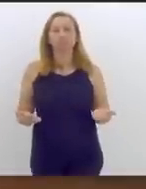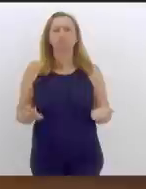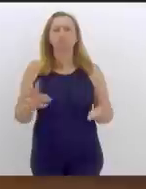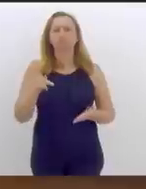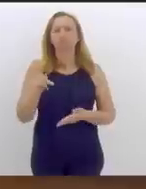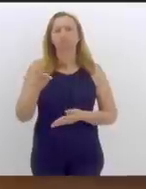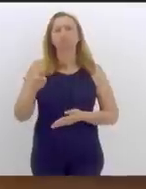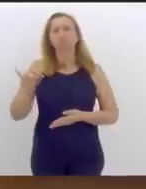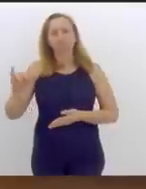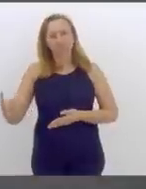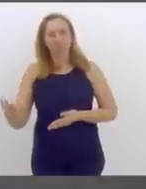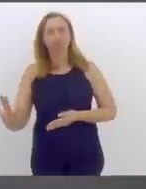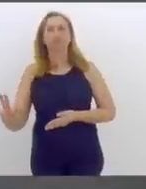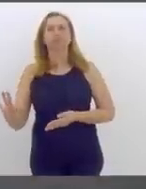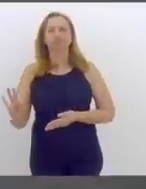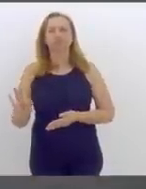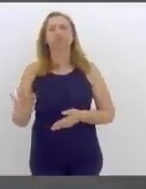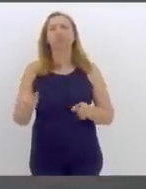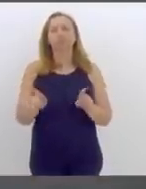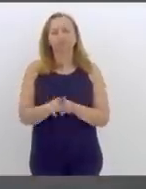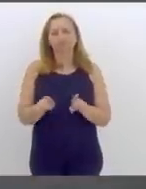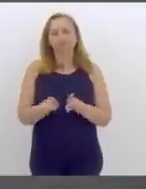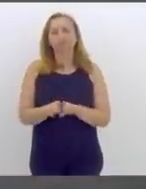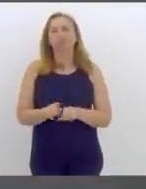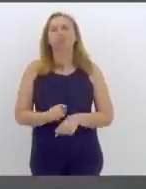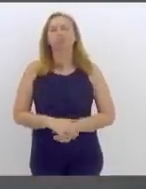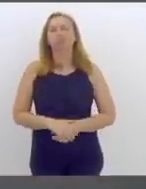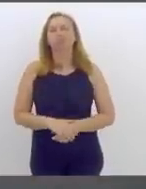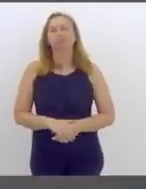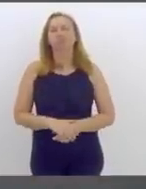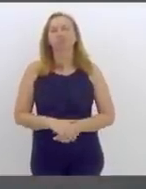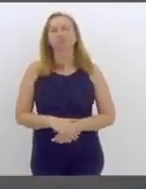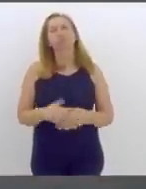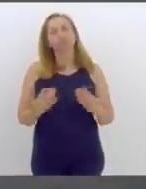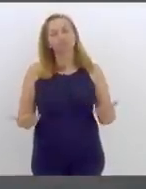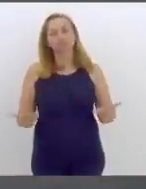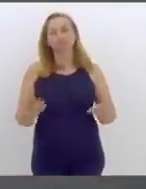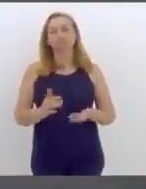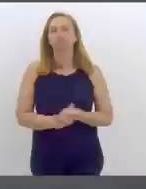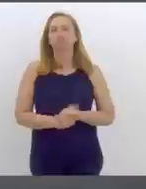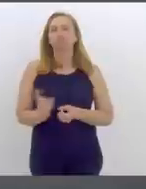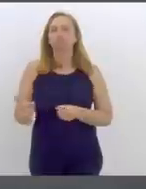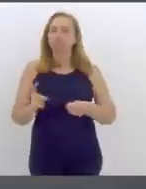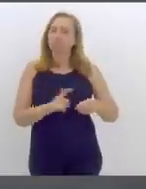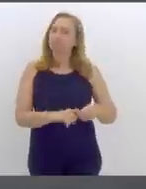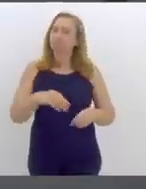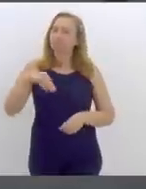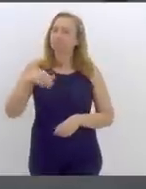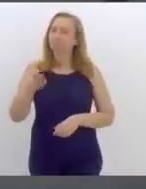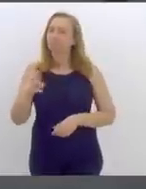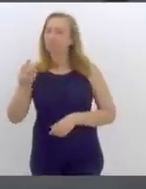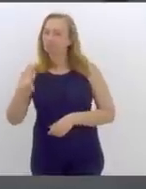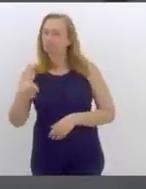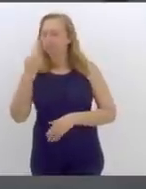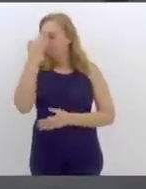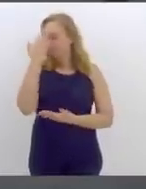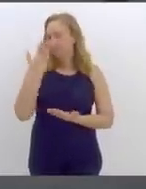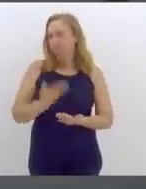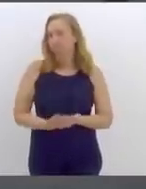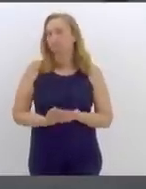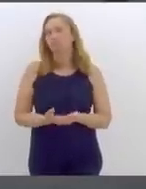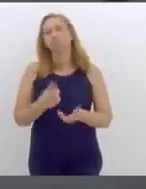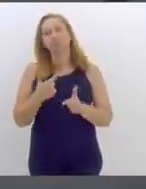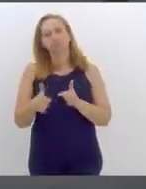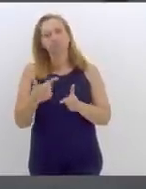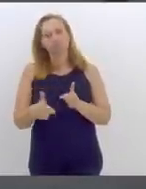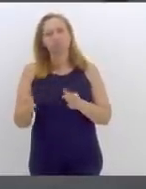é nós temos o Proerd também o Proerd BM então há um convênio com Maricá então acredito que isso seja algum